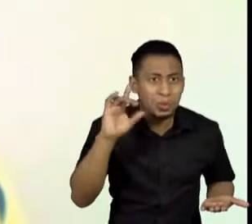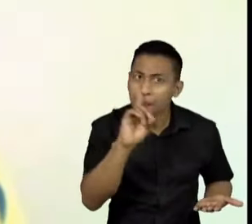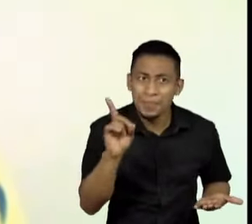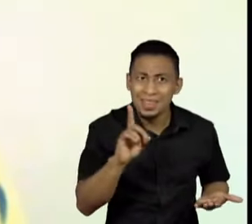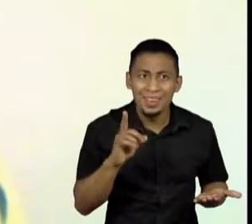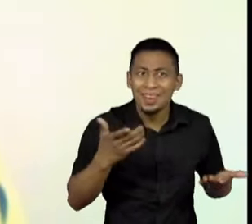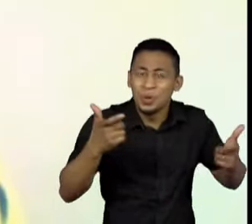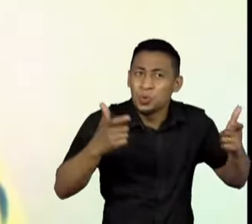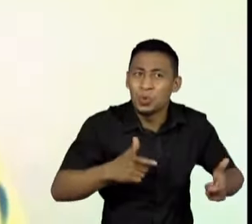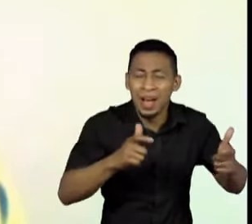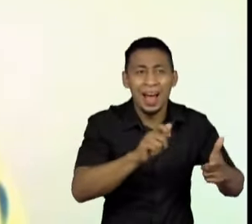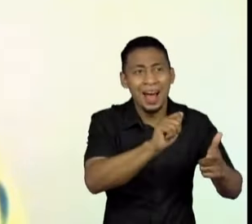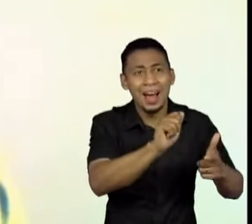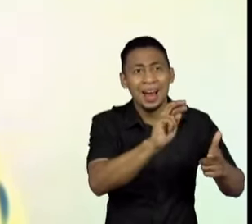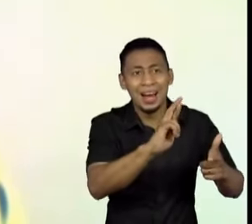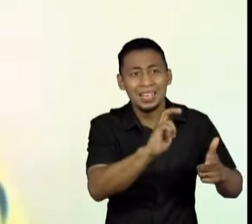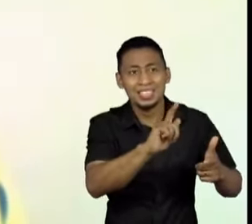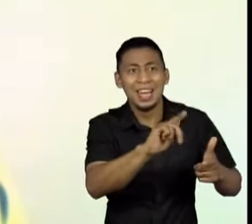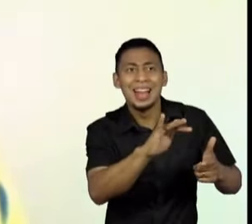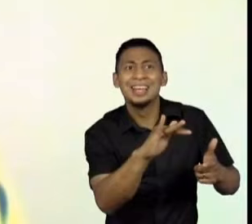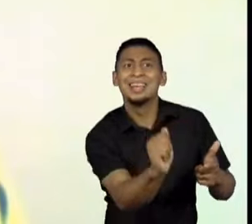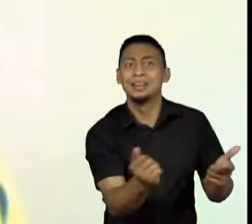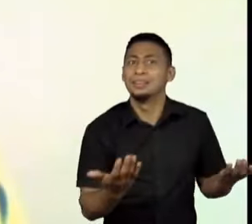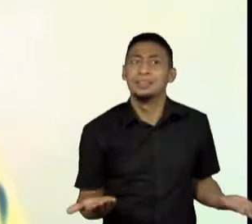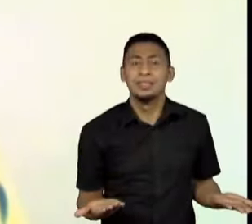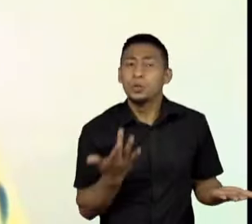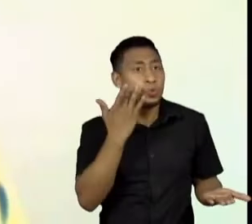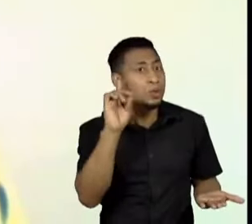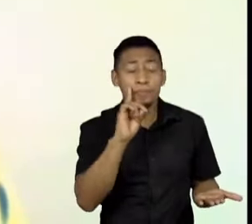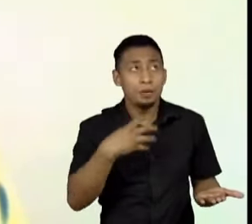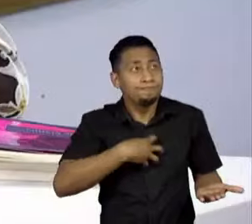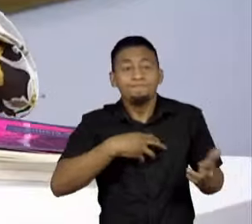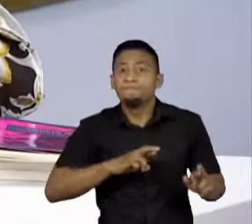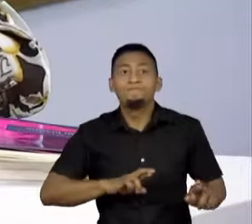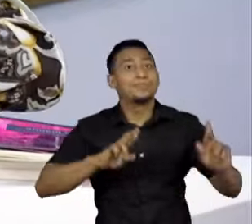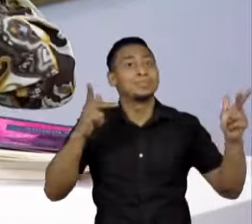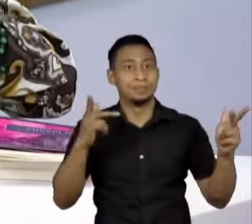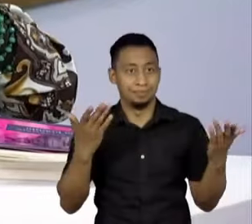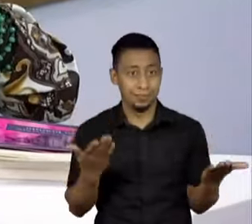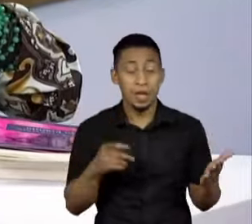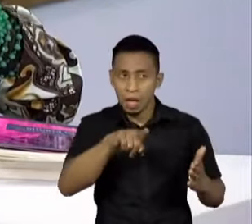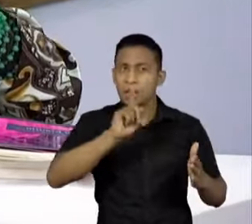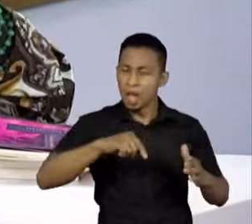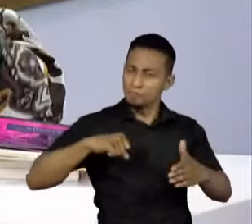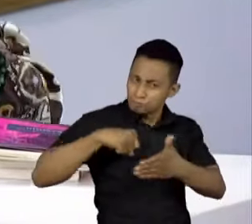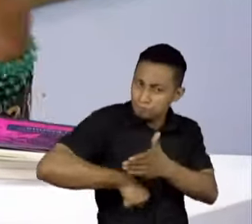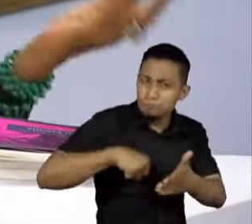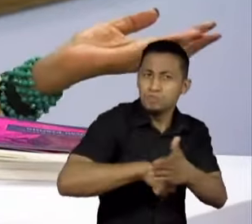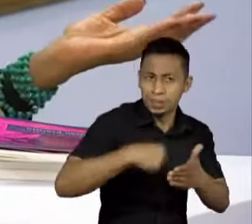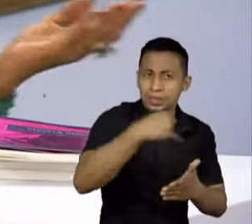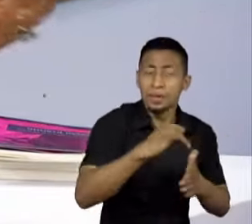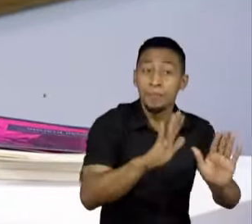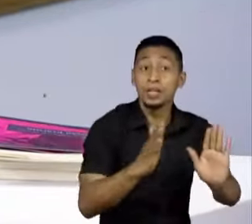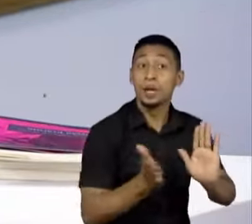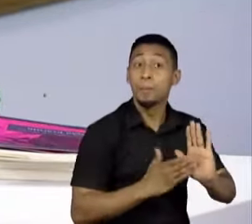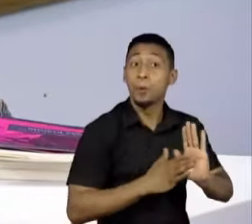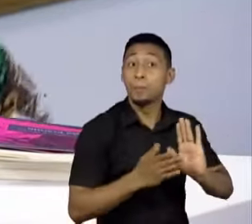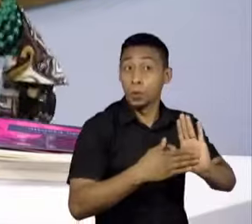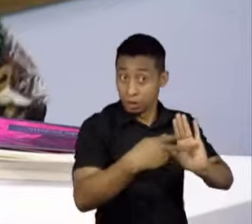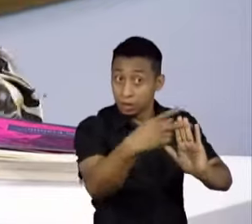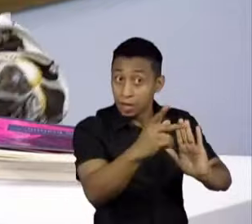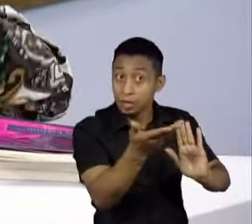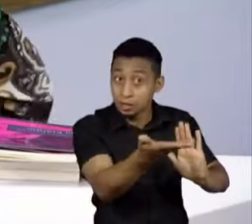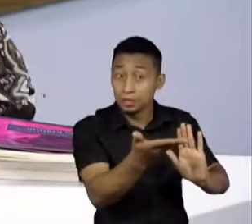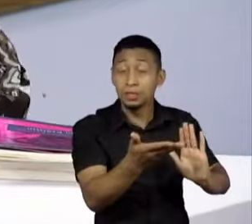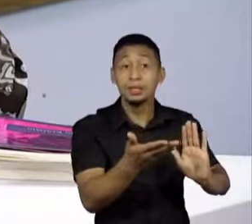uma diferença, porque tem uma coisa, embora ele seja considerado niilista, eu acho que ele tem uma proposta, mesmo na Peste, que eu estou